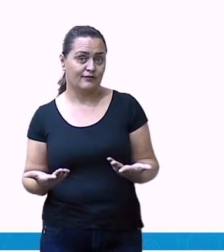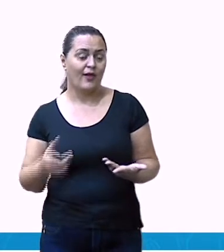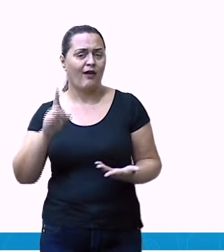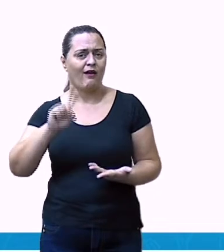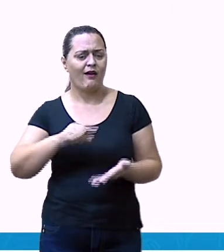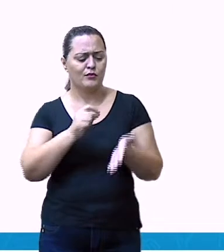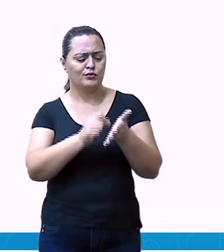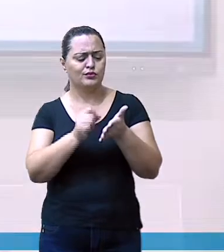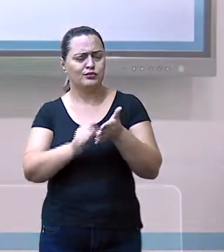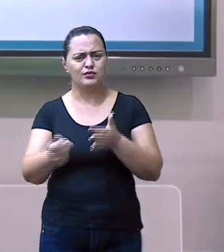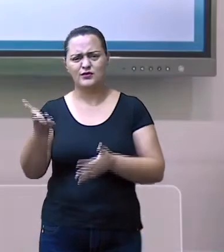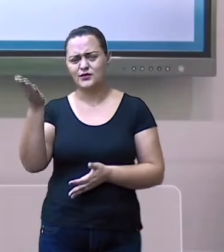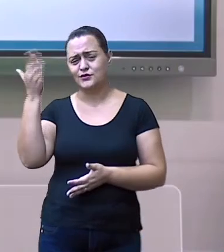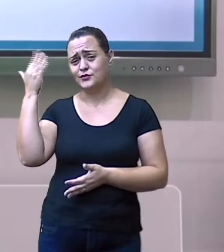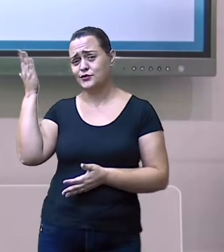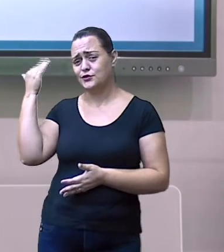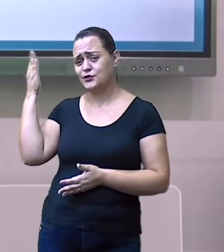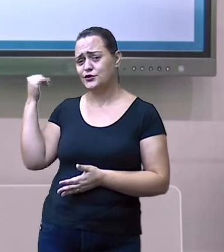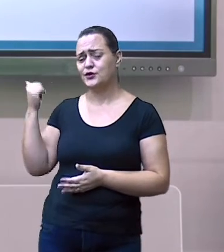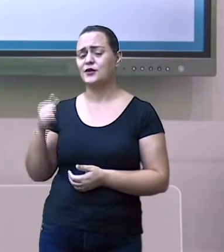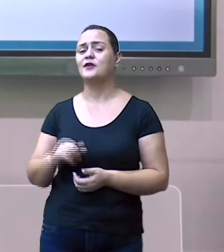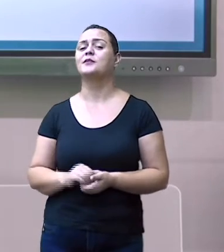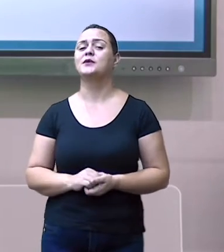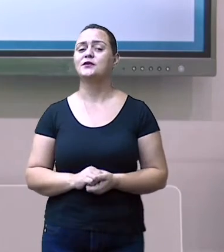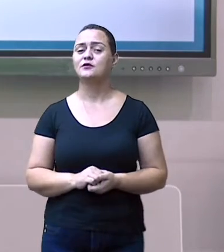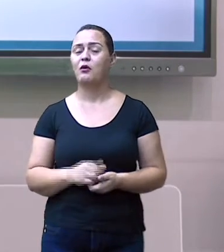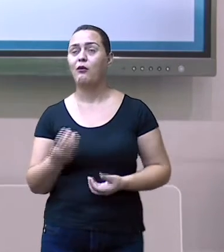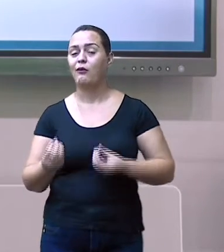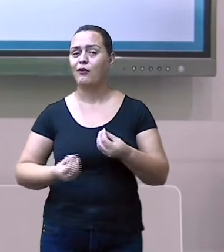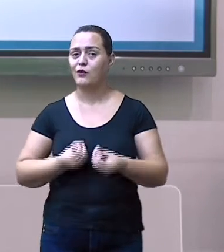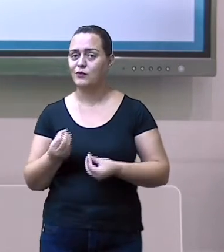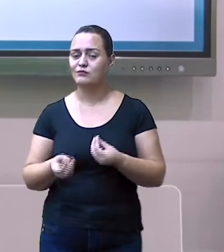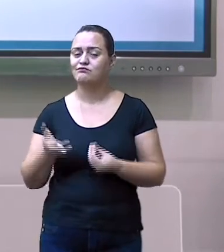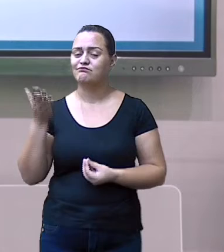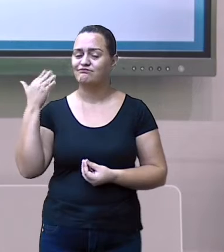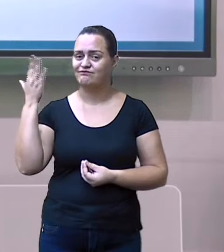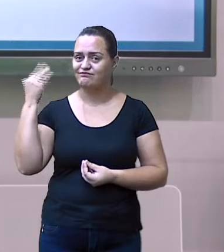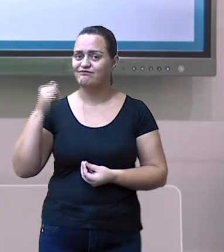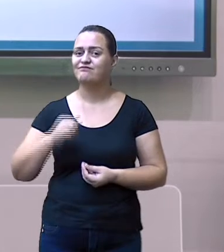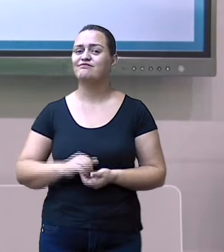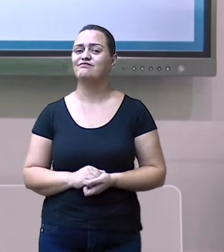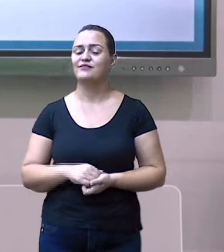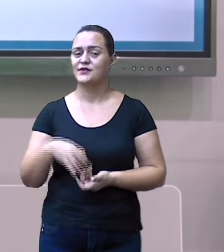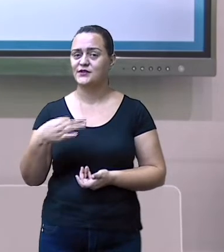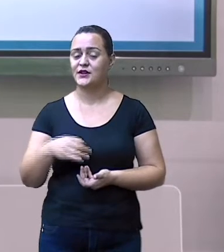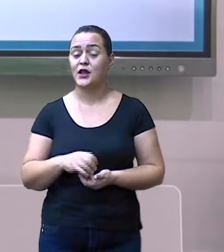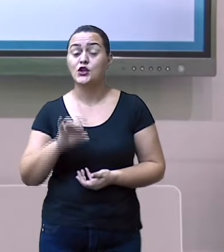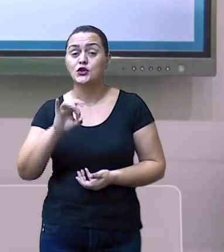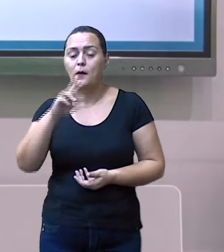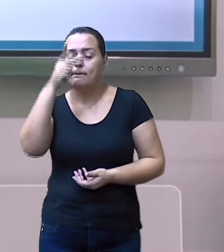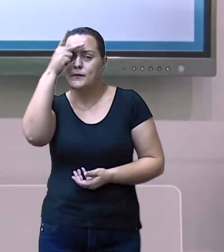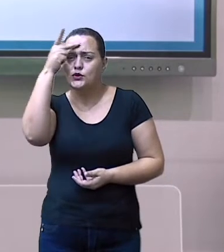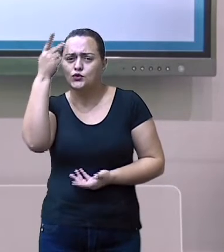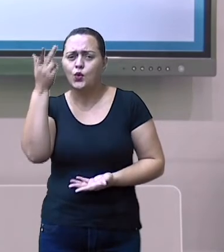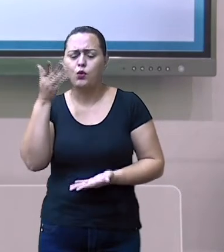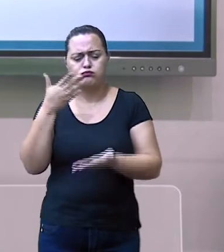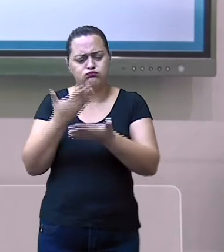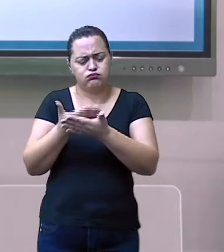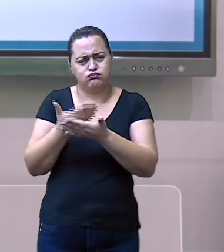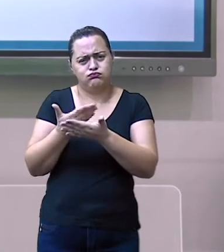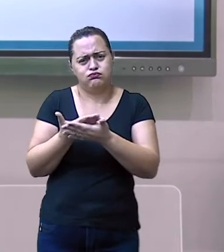isso, mas apenas os especialistas poderiam nos dizer com exatidão o que significa